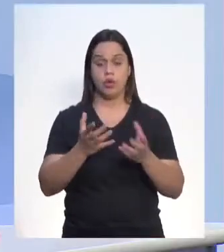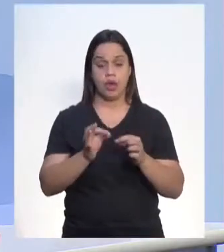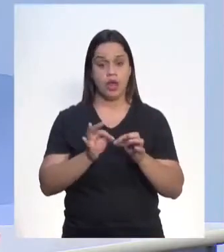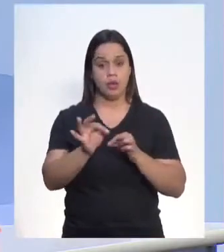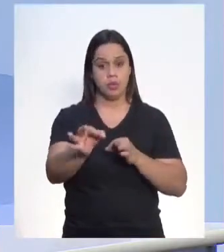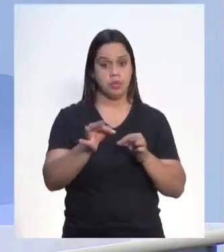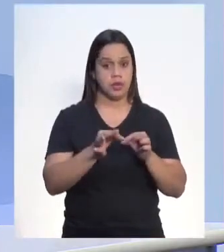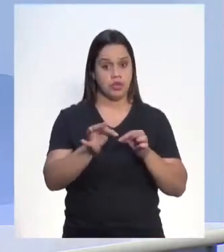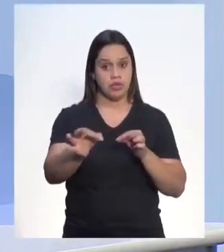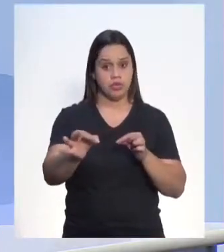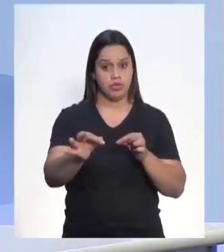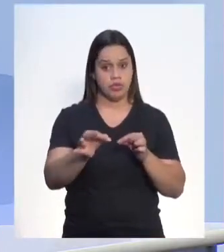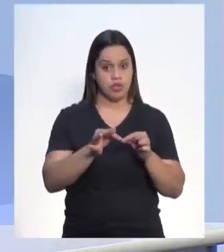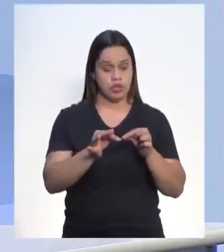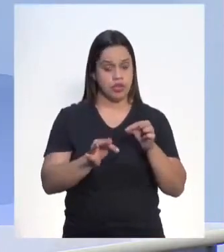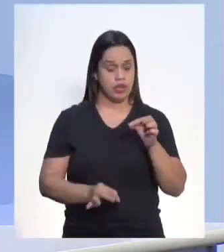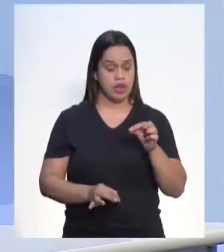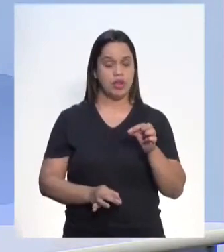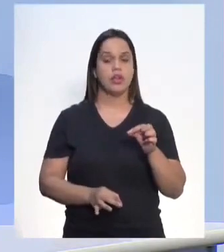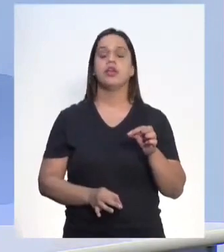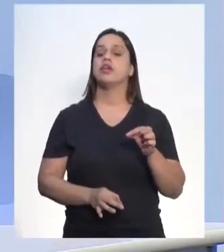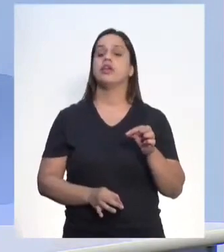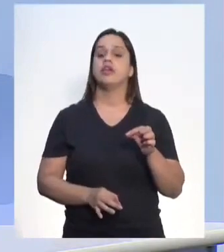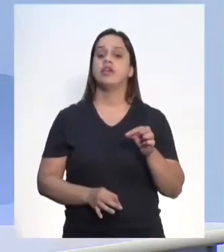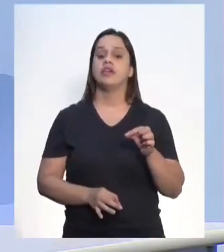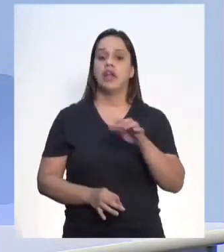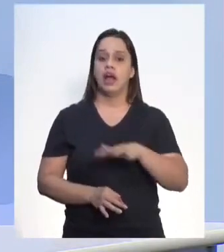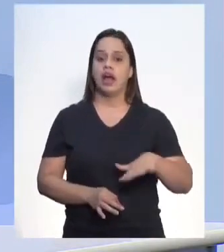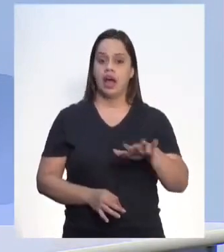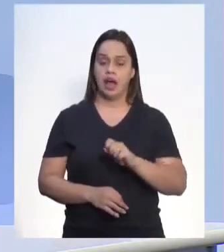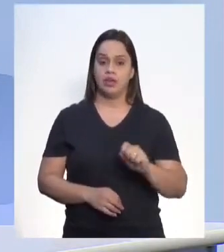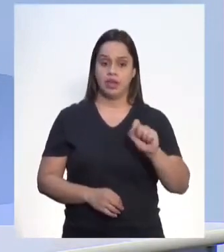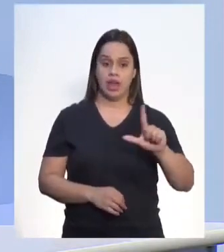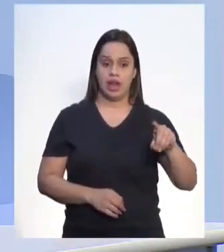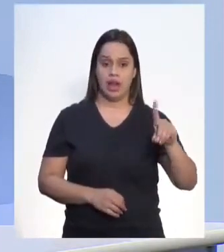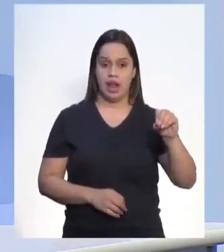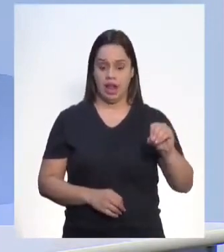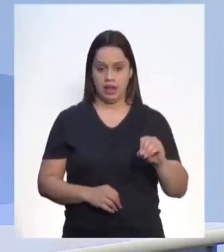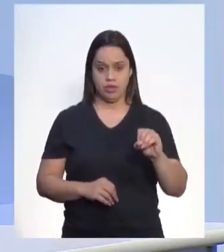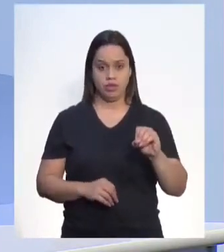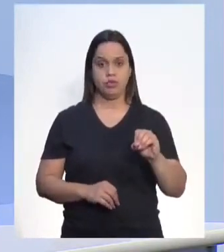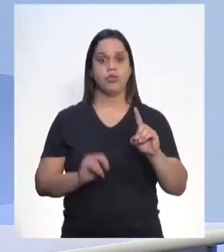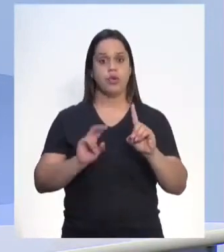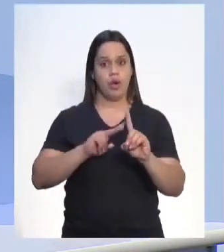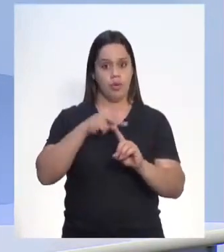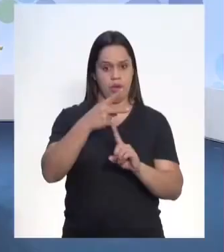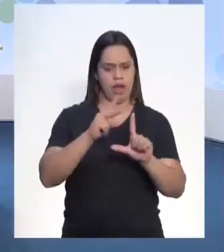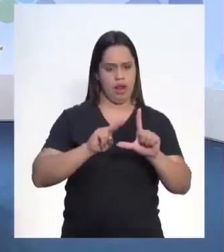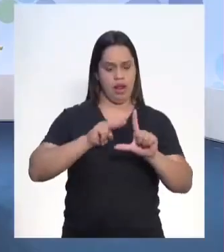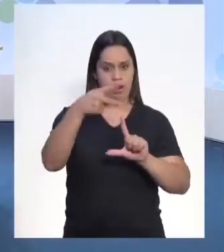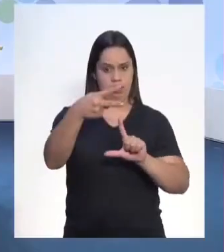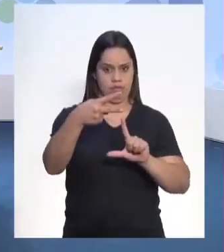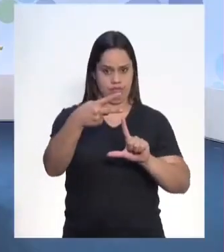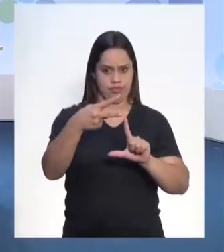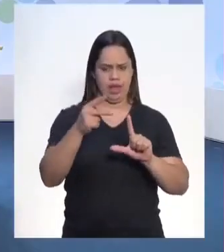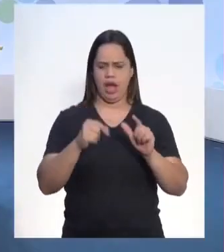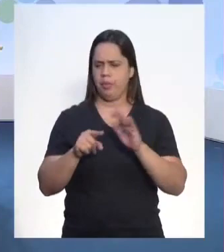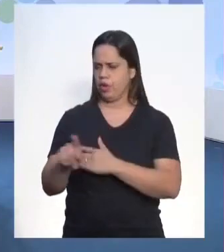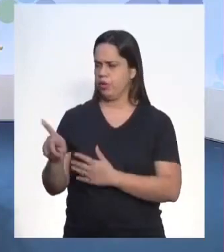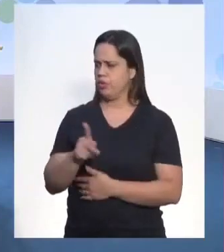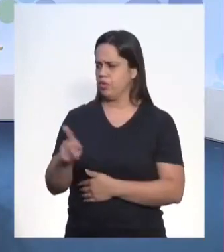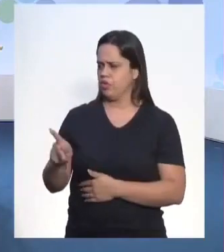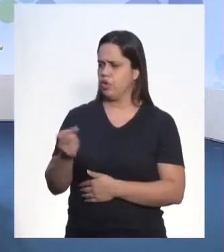áreas. Lembra? Área, lado vezes lado ou lado ao quadrado. Professora Roberta, quanto tempo